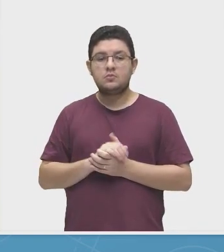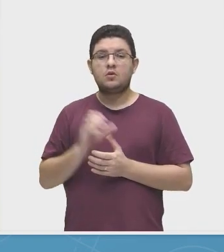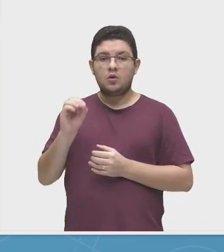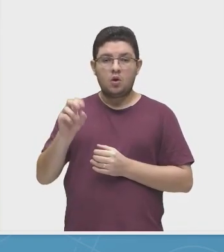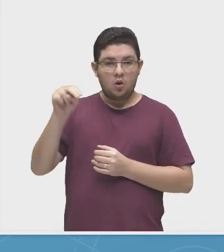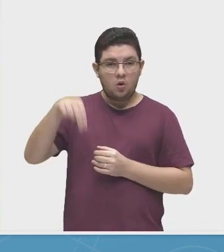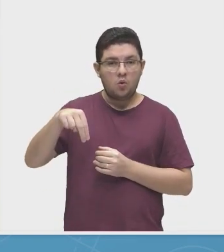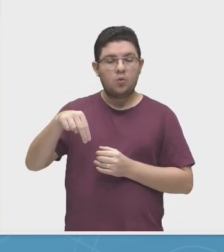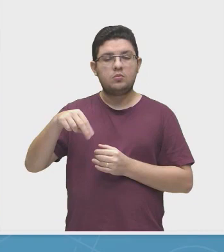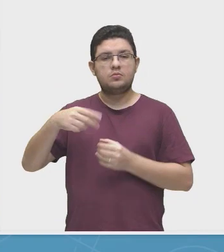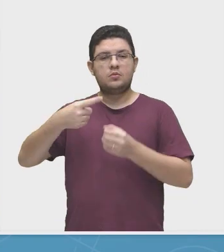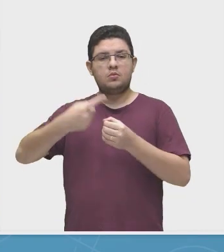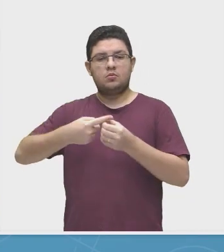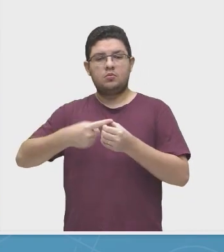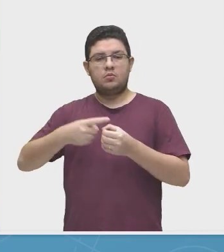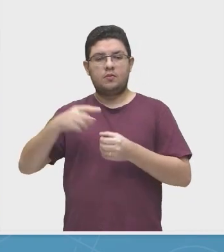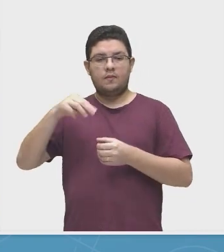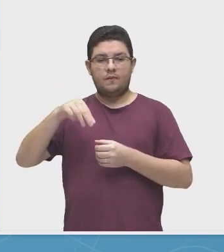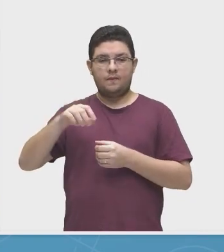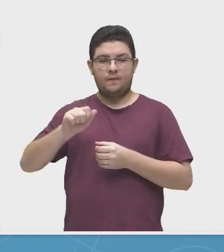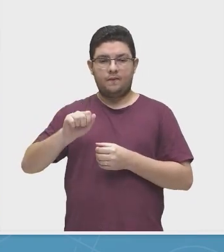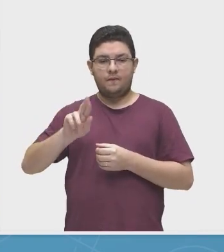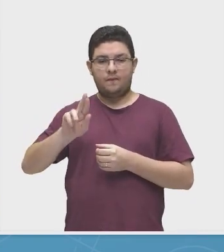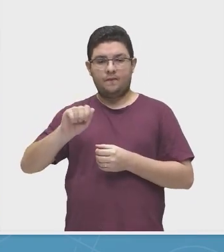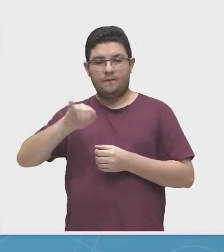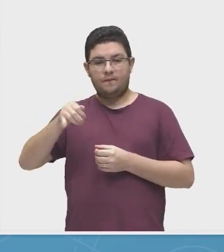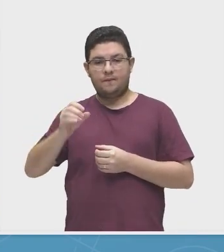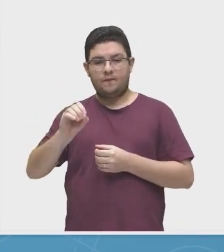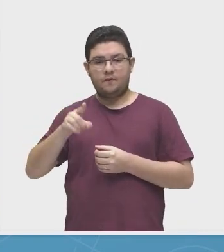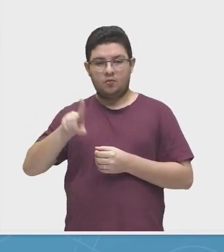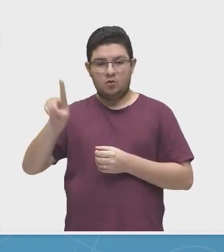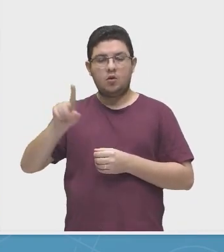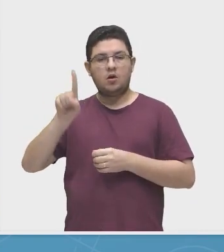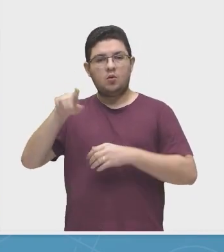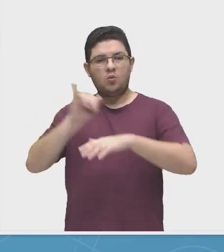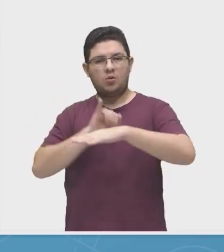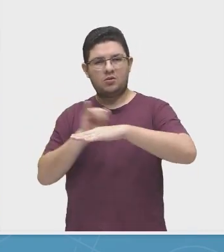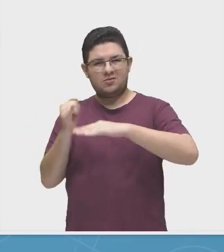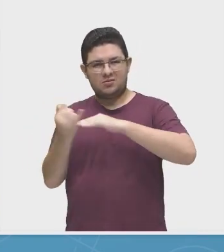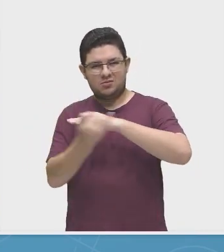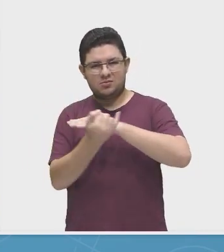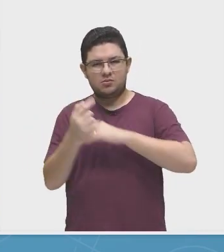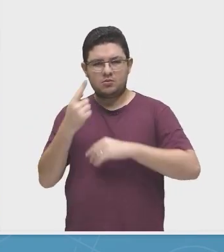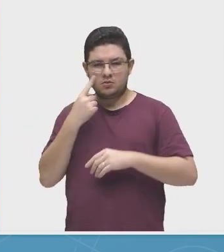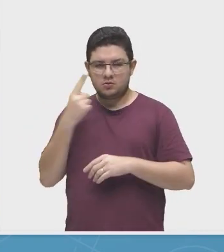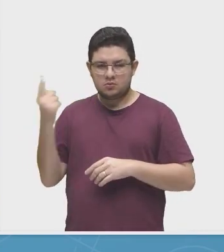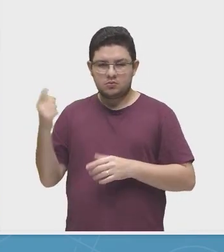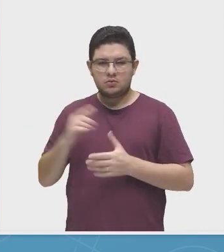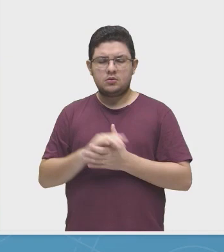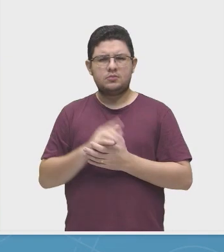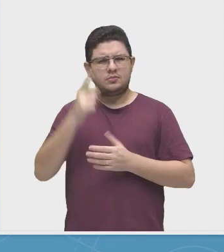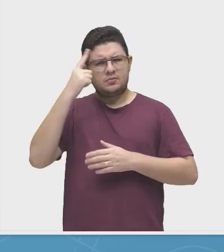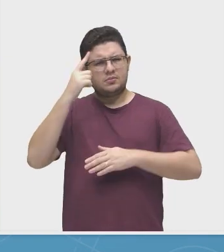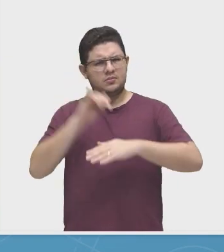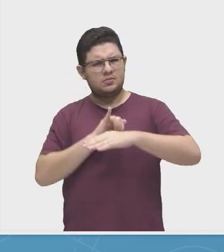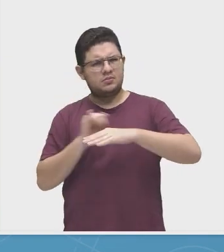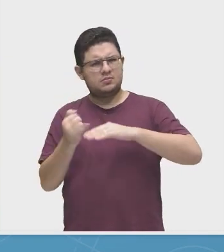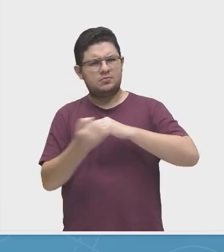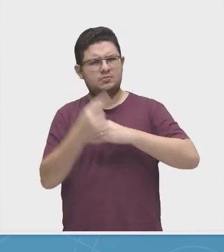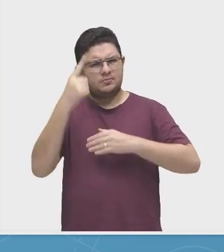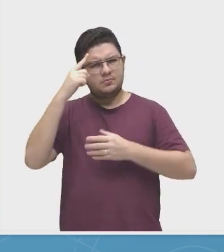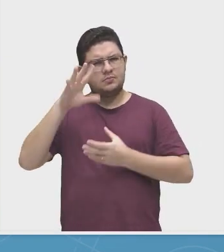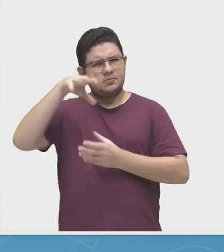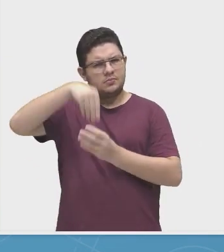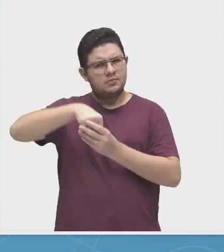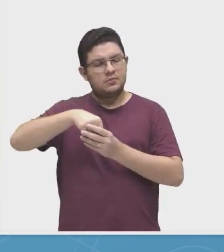On Marajó, eu trabalho com ilha, tá? Aí alguém pode perguntar, professor, mas ilha passa a ideia de dentro da ilha. Só que